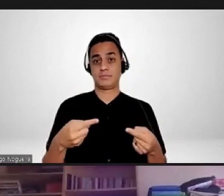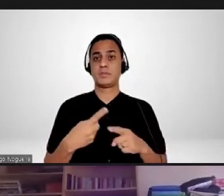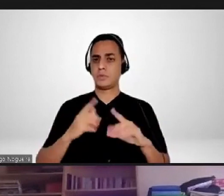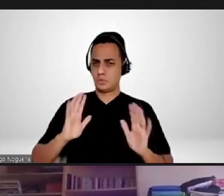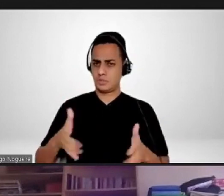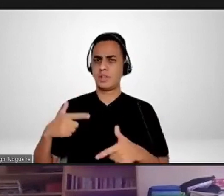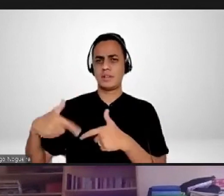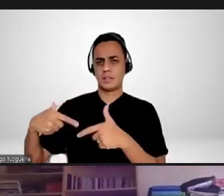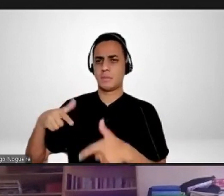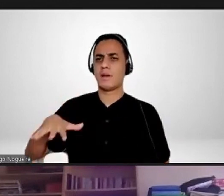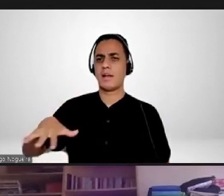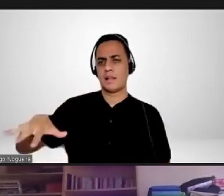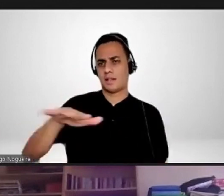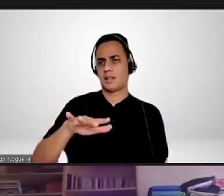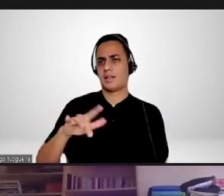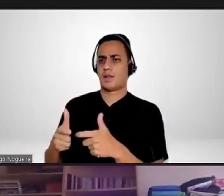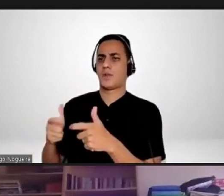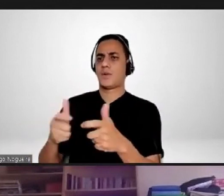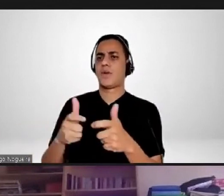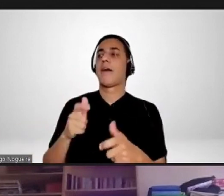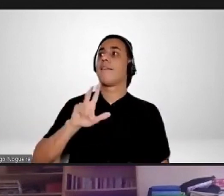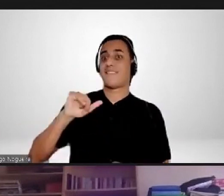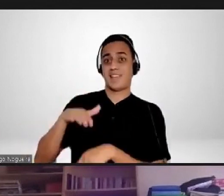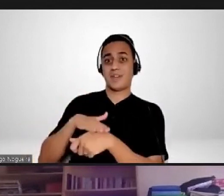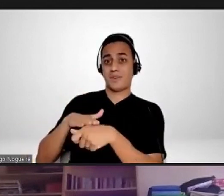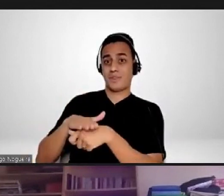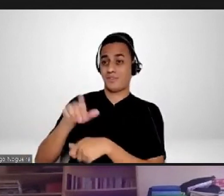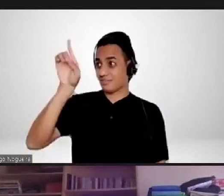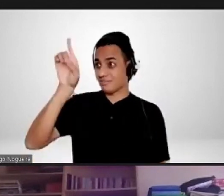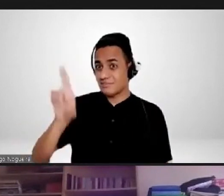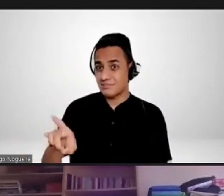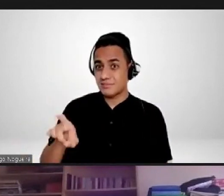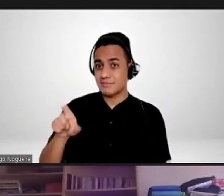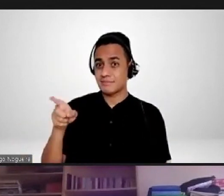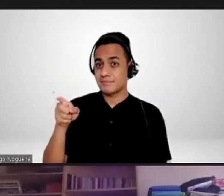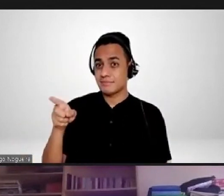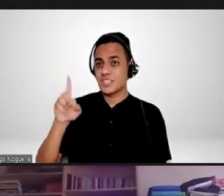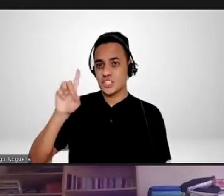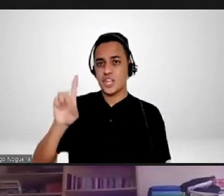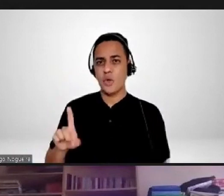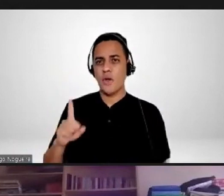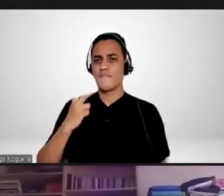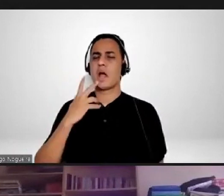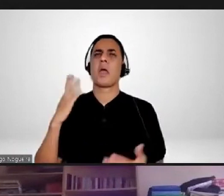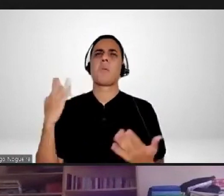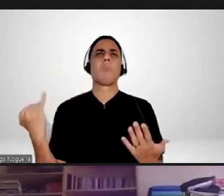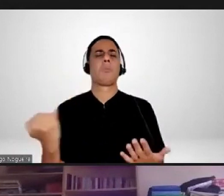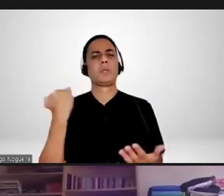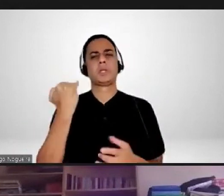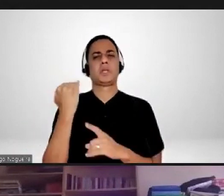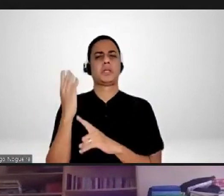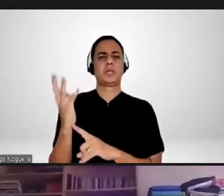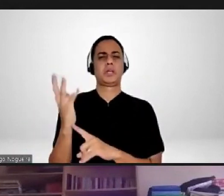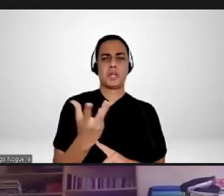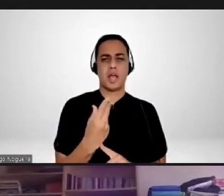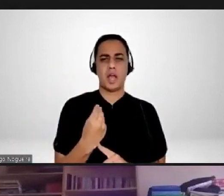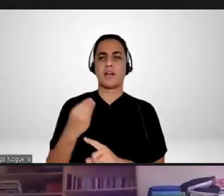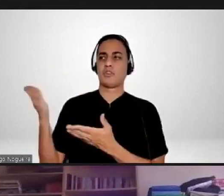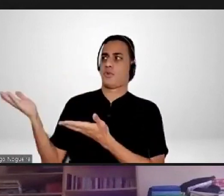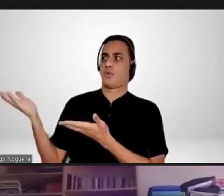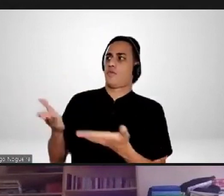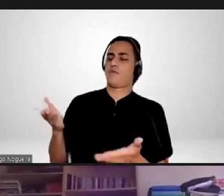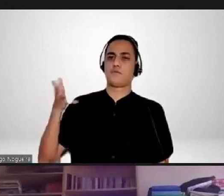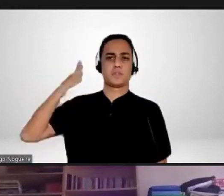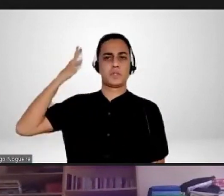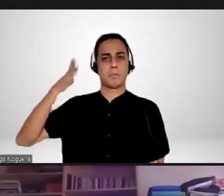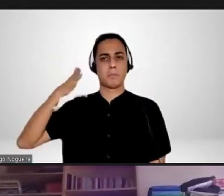que você vai falar com o diretor e ele fala da importância da arte. Aí ele traz palestrantes para falarem como a arte